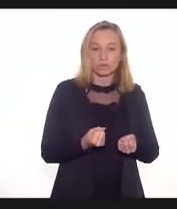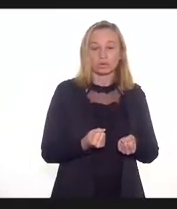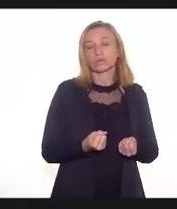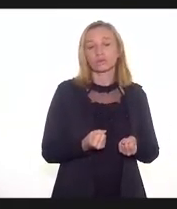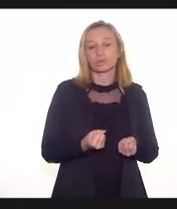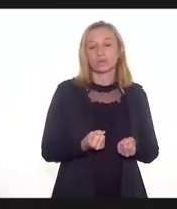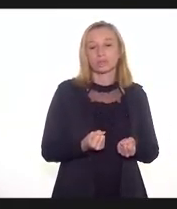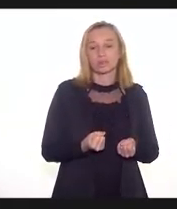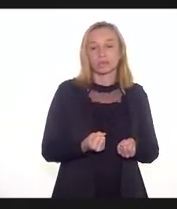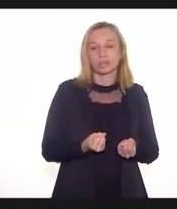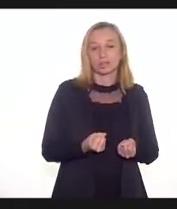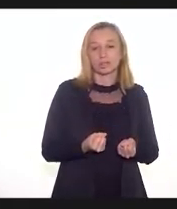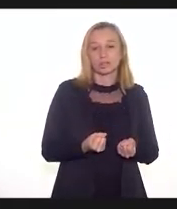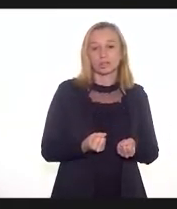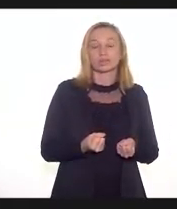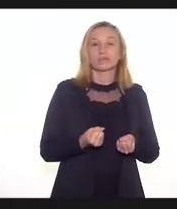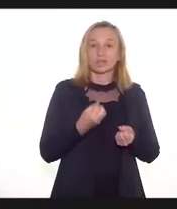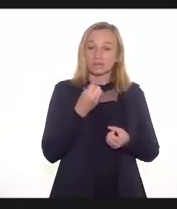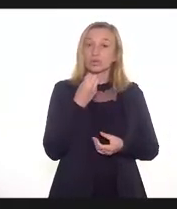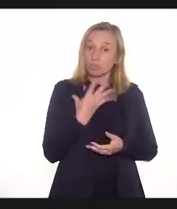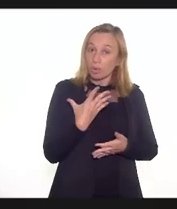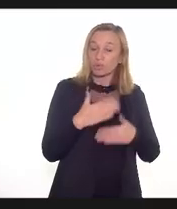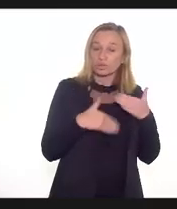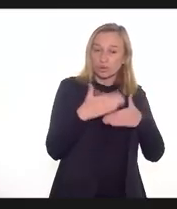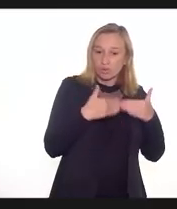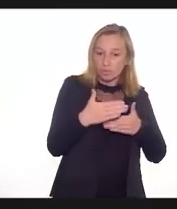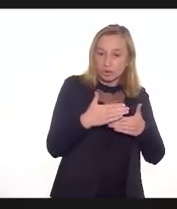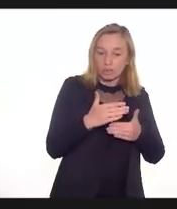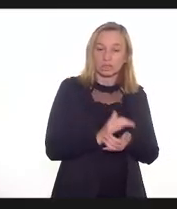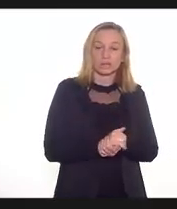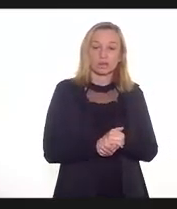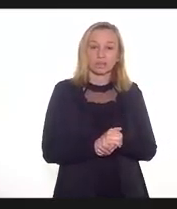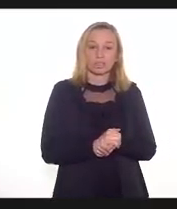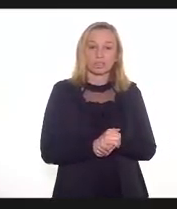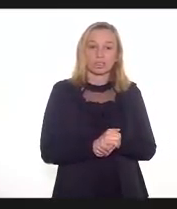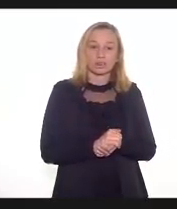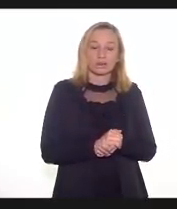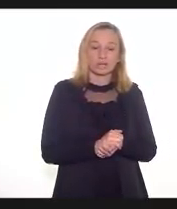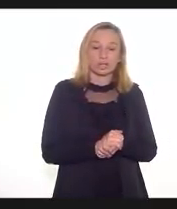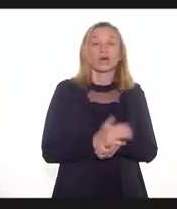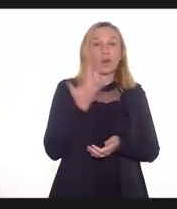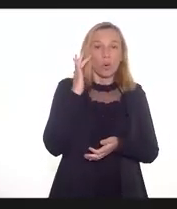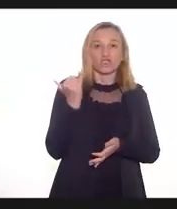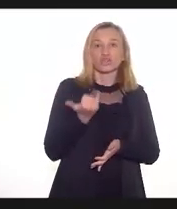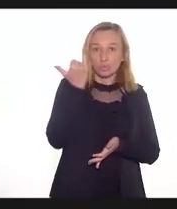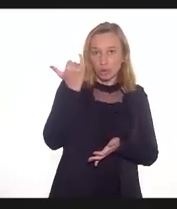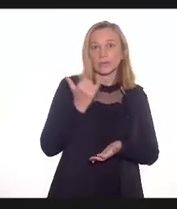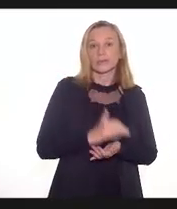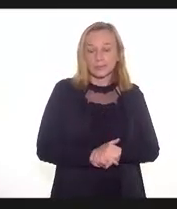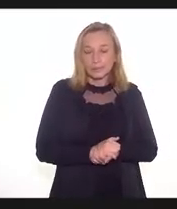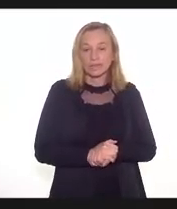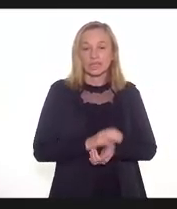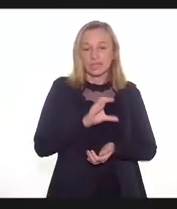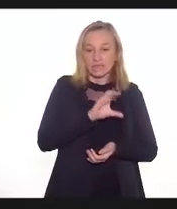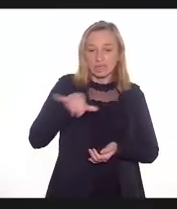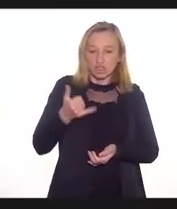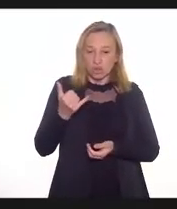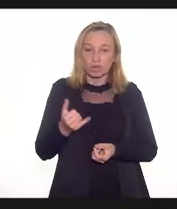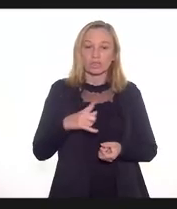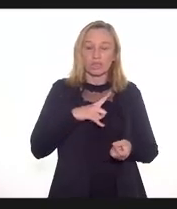nisso, não. A repercussão tem sido boa, mas não estou fazendo apenas pela repercussão. Mas acho que é importante que a CCJ traga